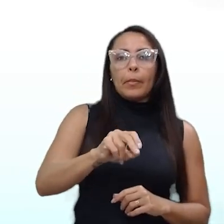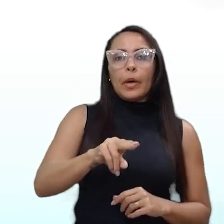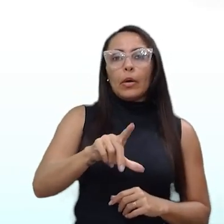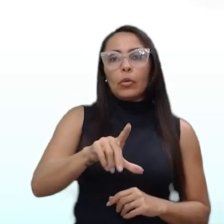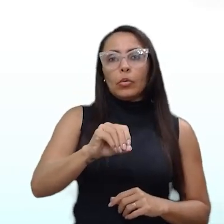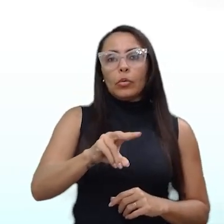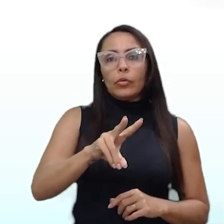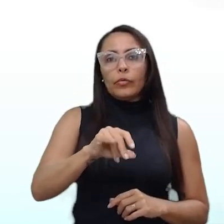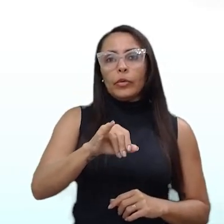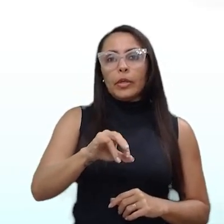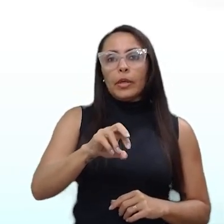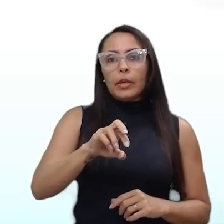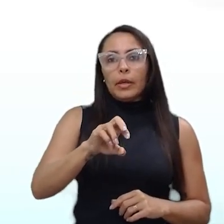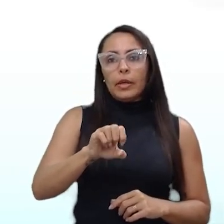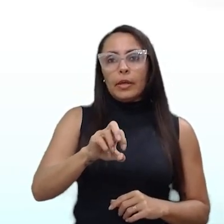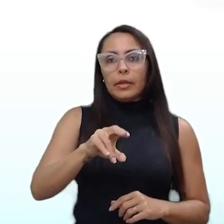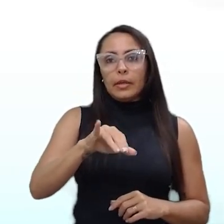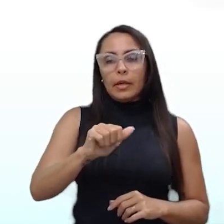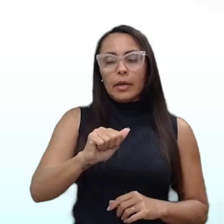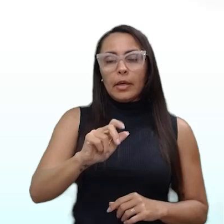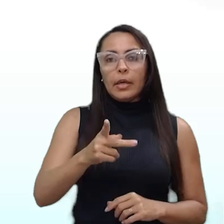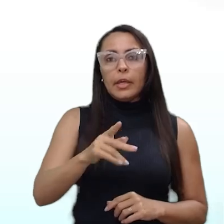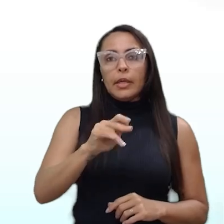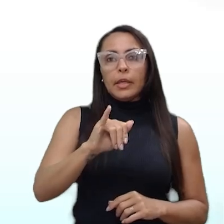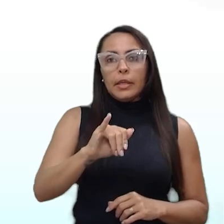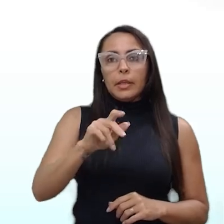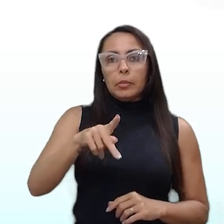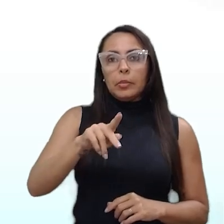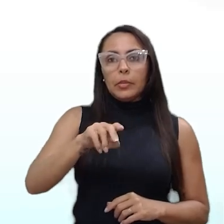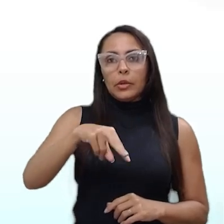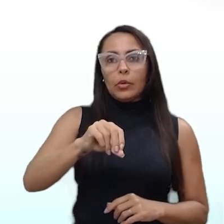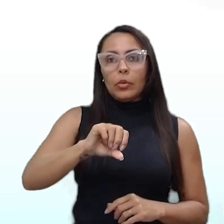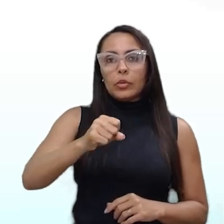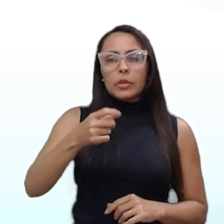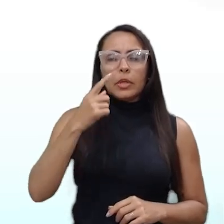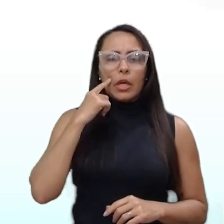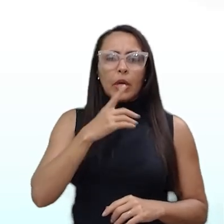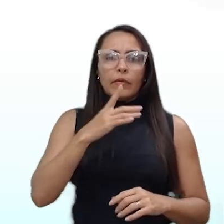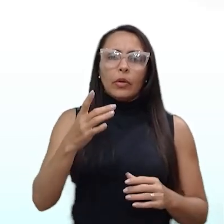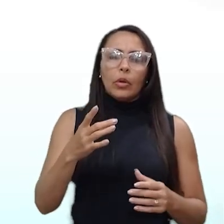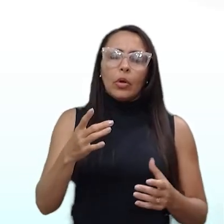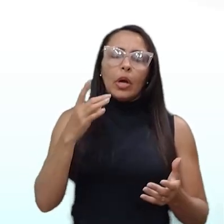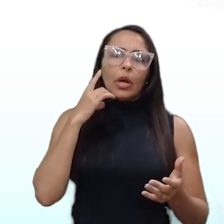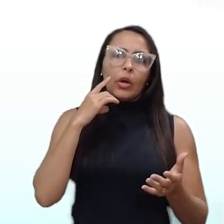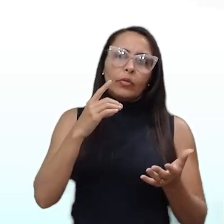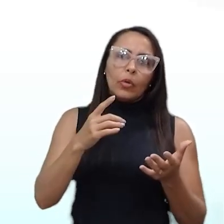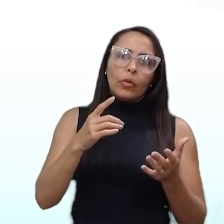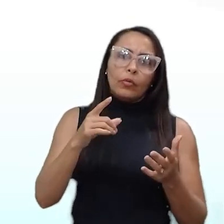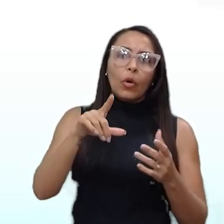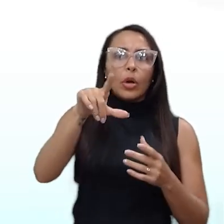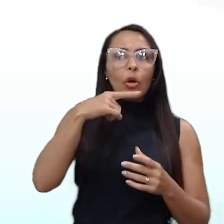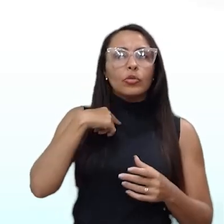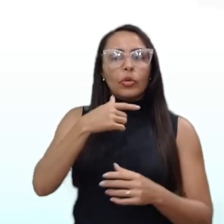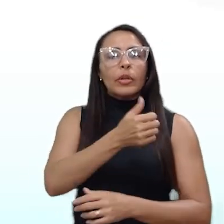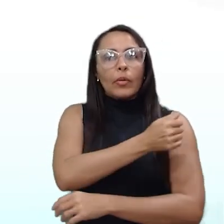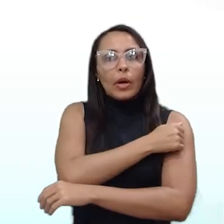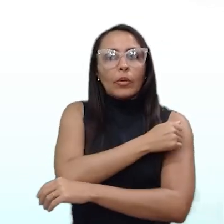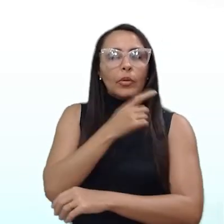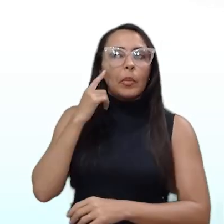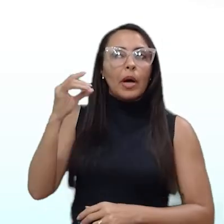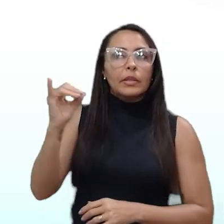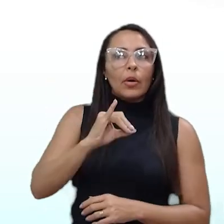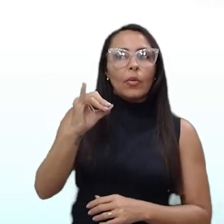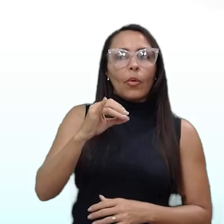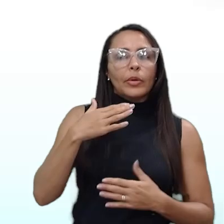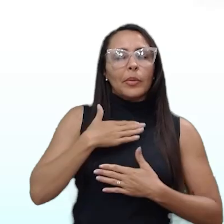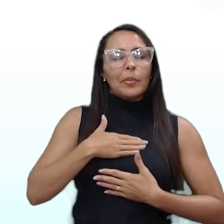Vieira Hipnose, que eu tenho o maior orgulho de te ajudar. Agora vai lá, escreve, eu sou teu aluno Paulinho, manda lá um oi, que eu vou ter um